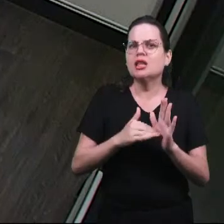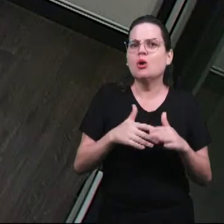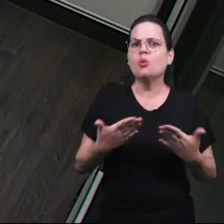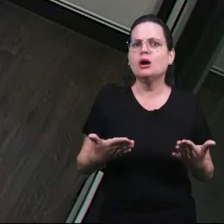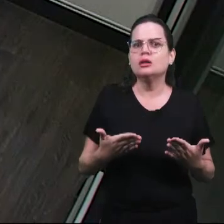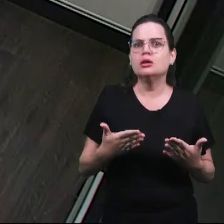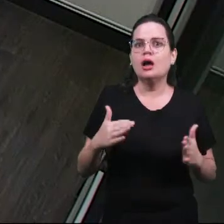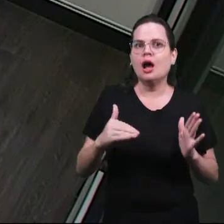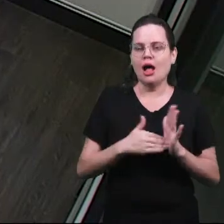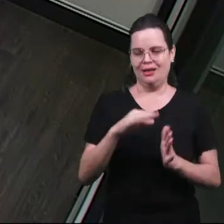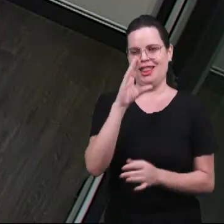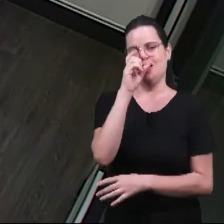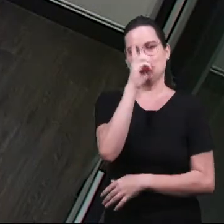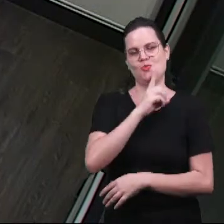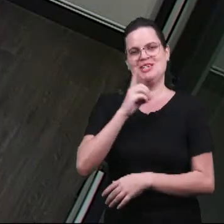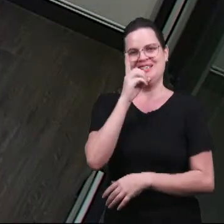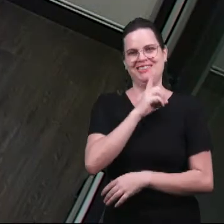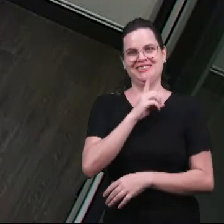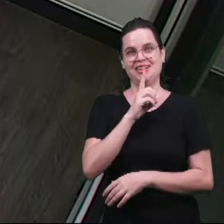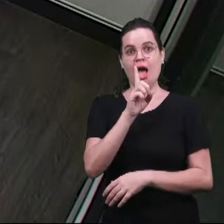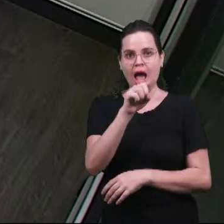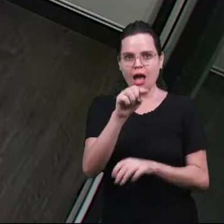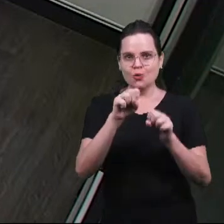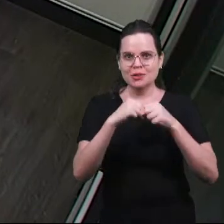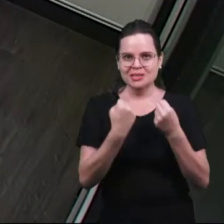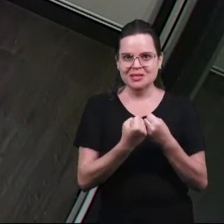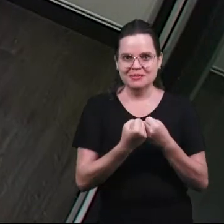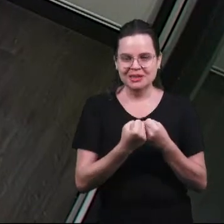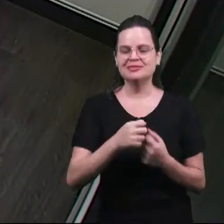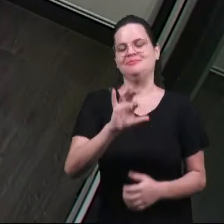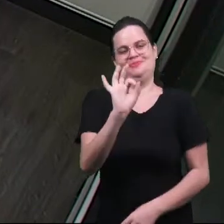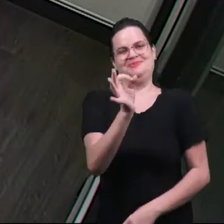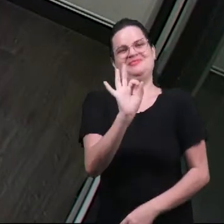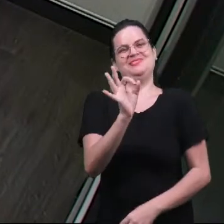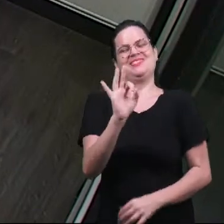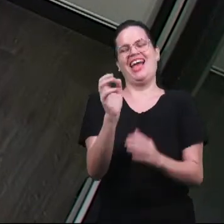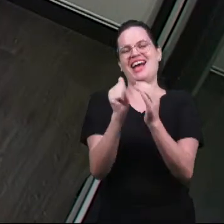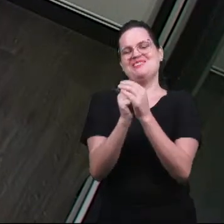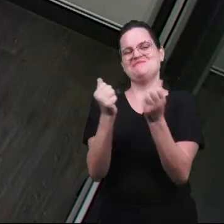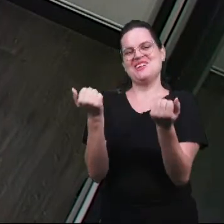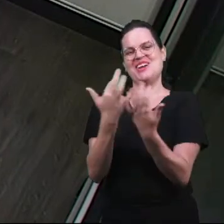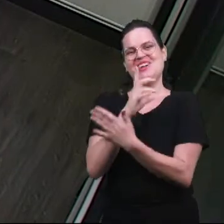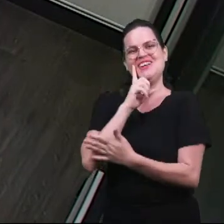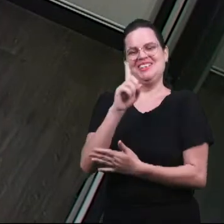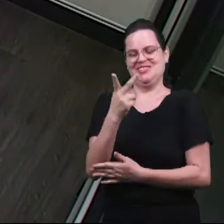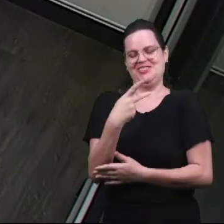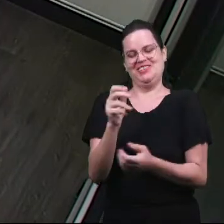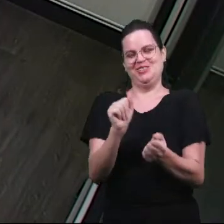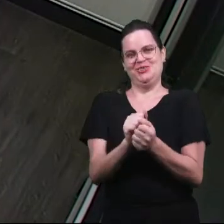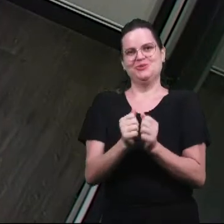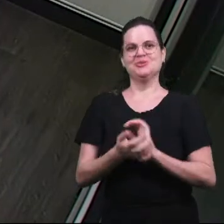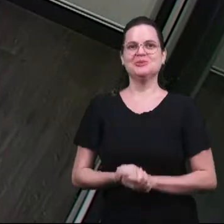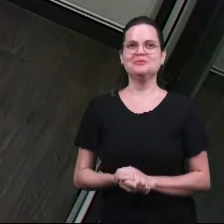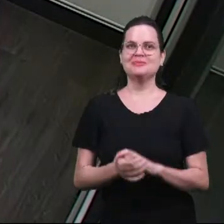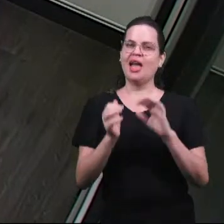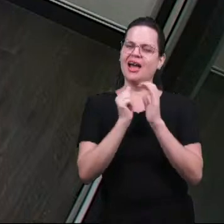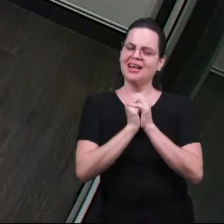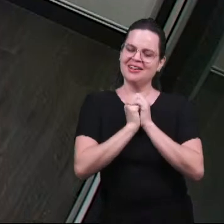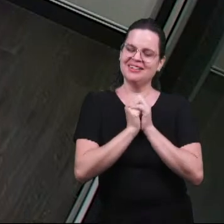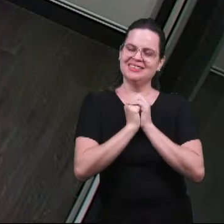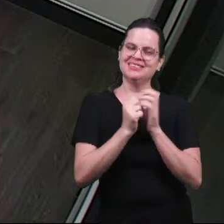Até domingo. Ah, é por causa do seminário desse fim também, de semana, é, né? Isso. Amém, glória a Deus. Vamos então, estar juntos aí, Jorge. A gente vai,